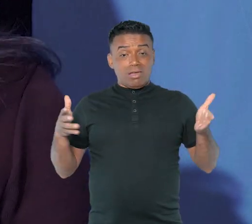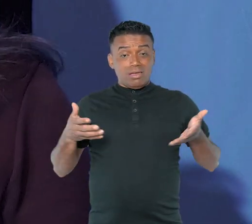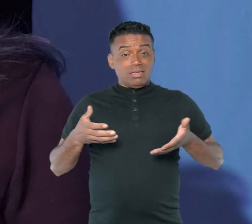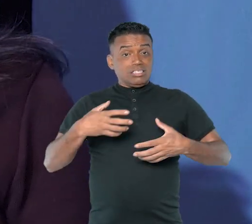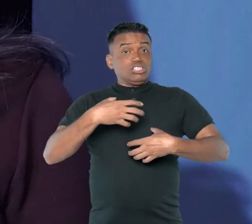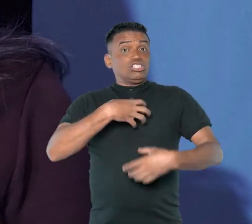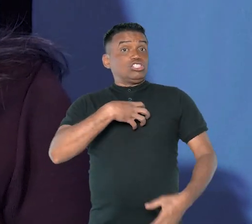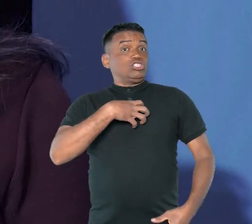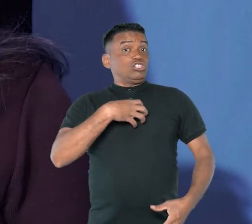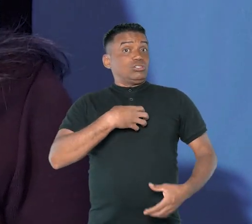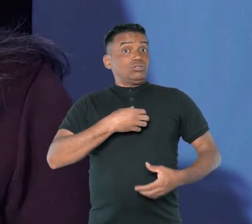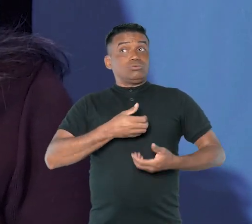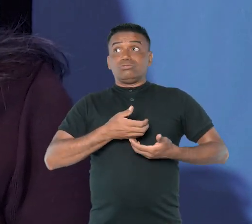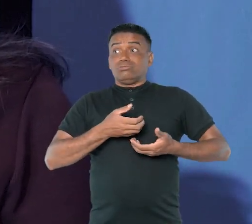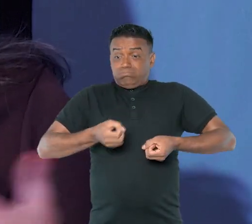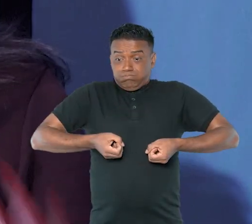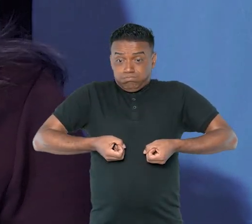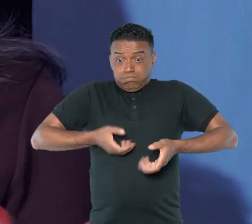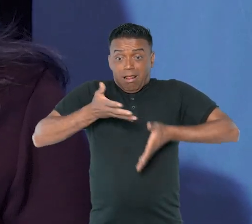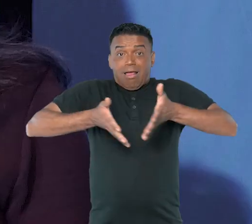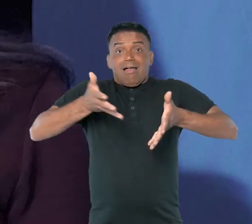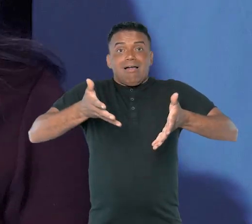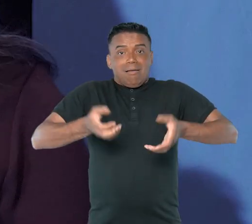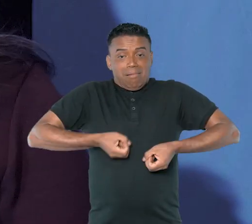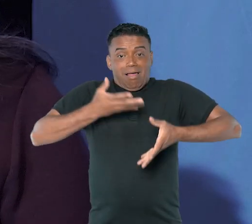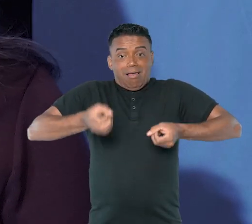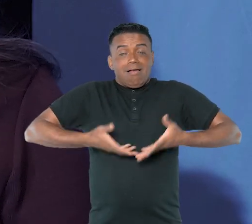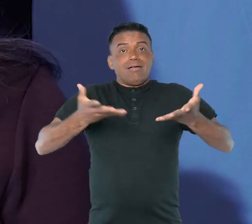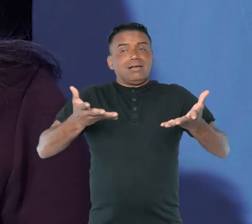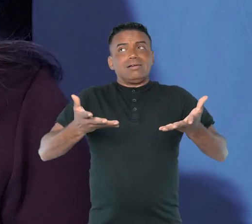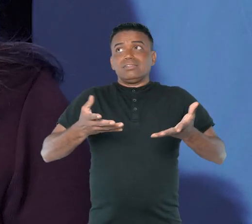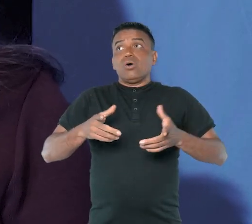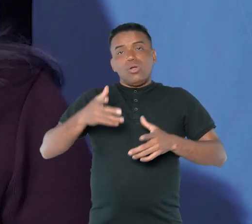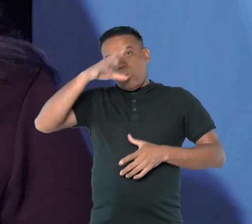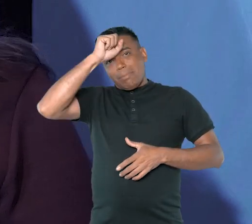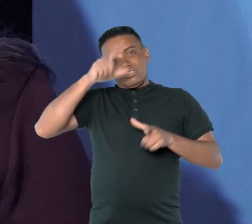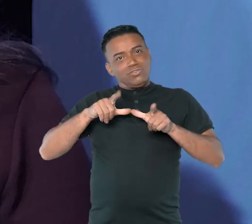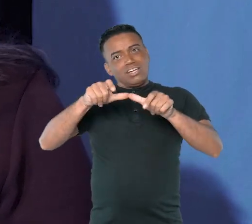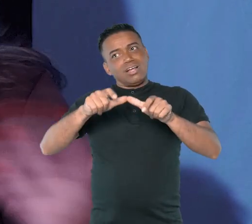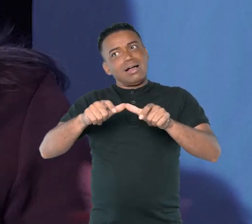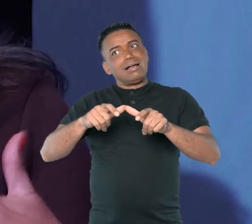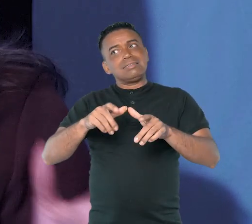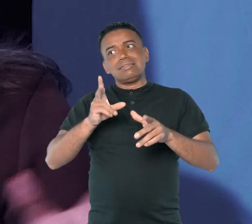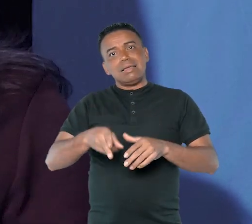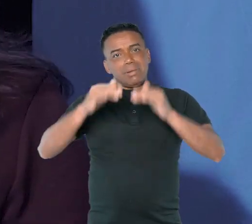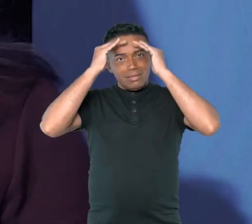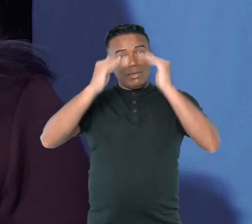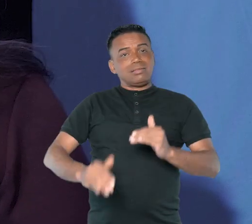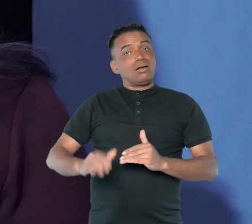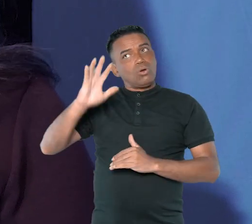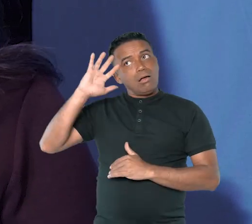né? Então, eu aprendi a viajar contando com acaso, né? Então, é aquele restaurante que ninguém